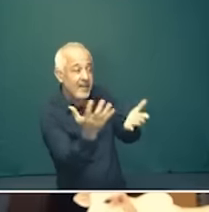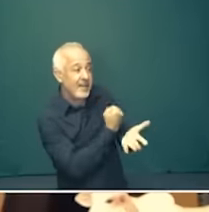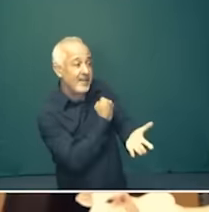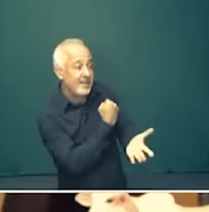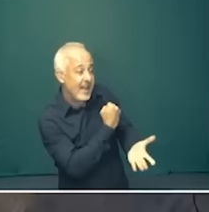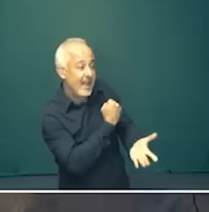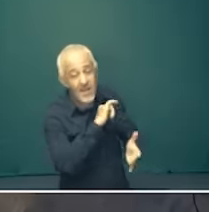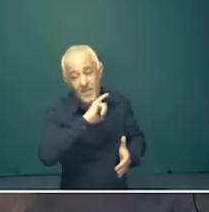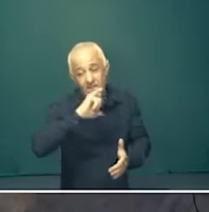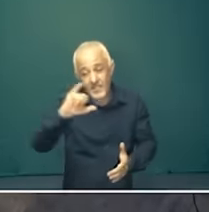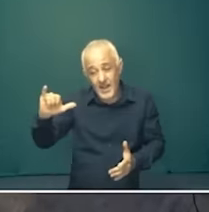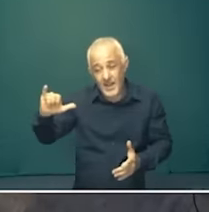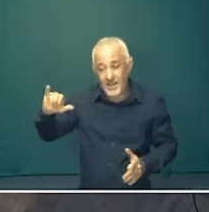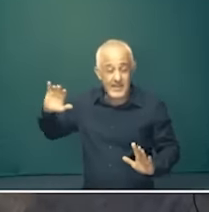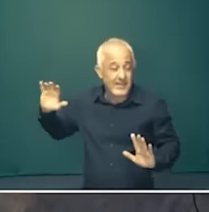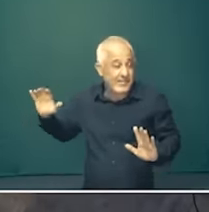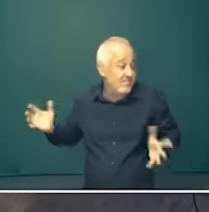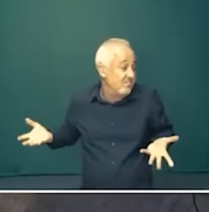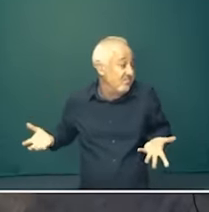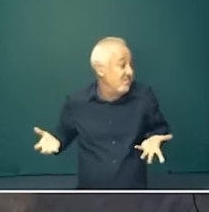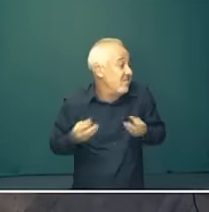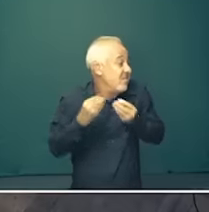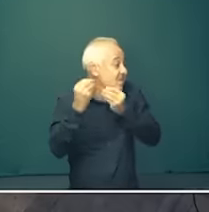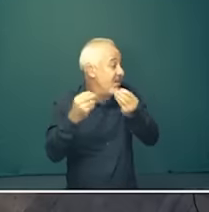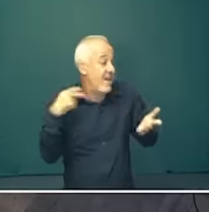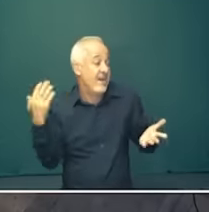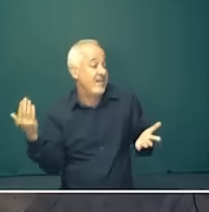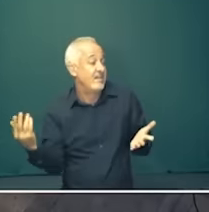pra te dizer: assim não vai